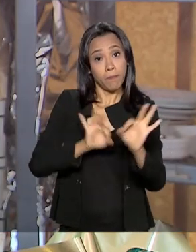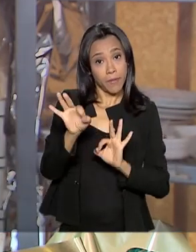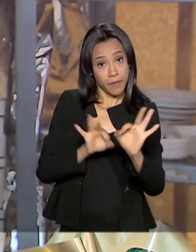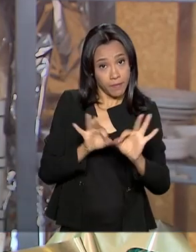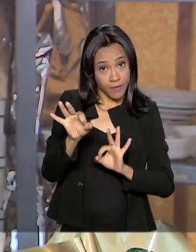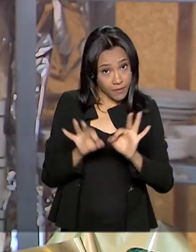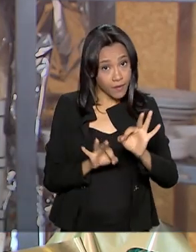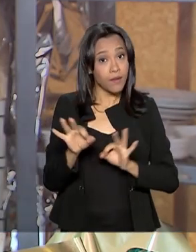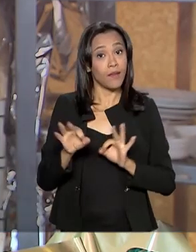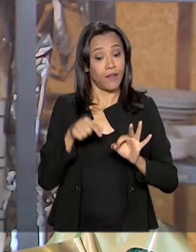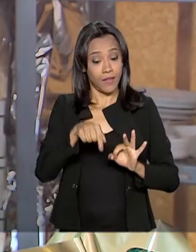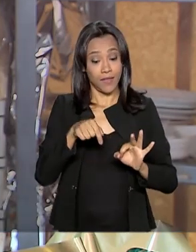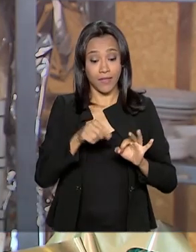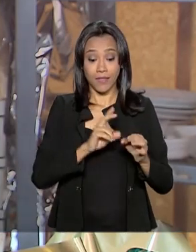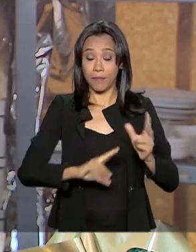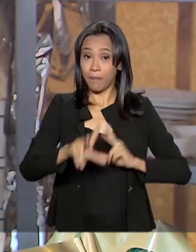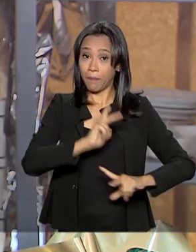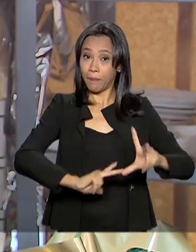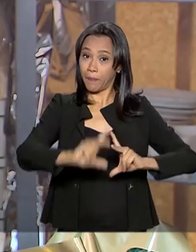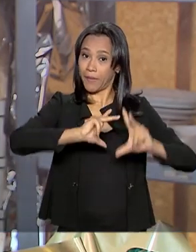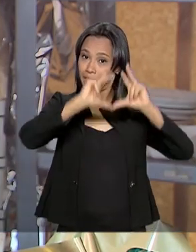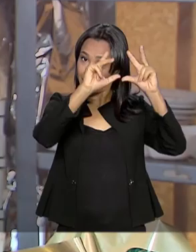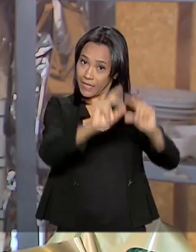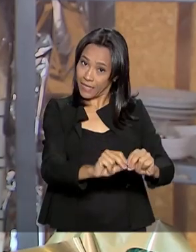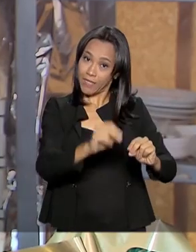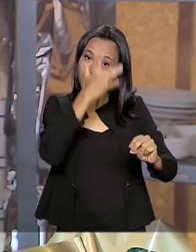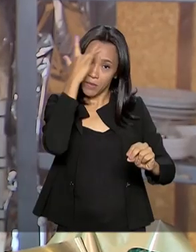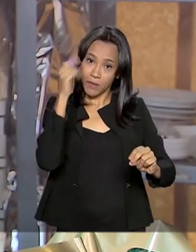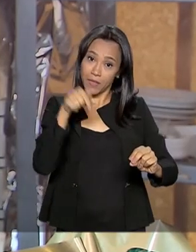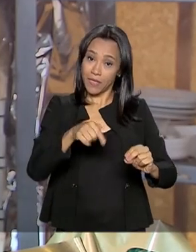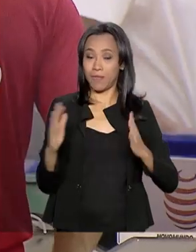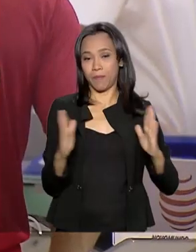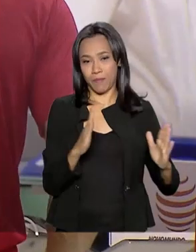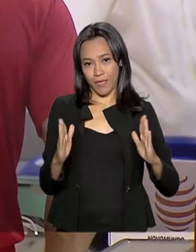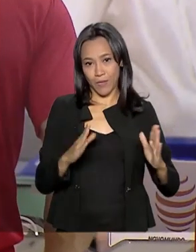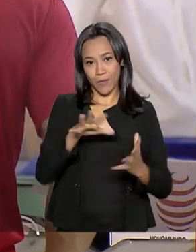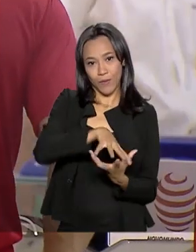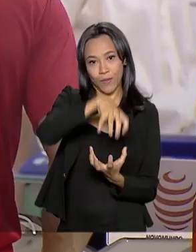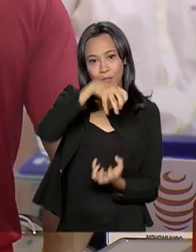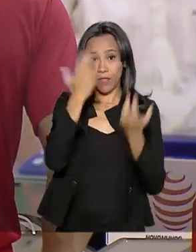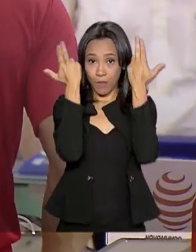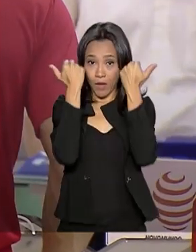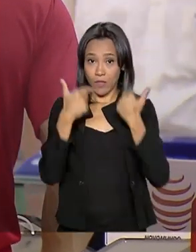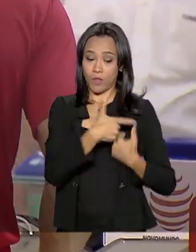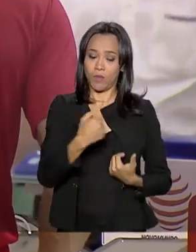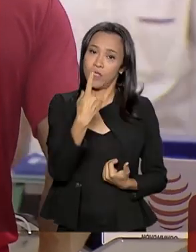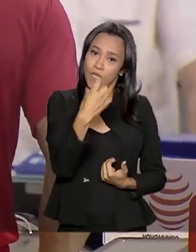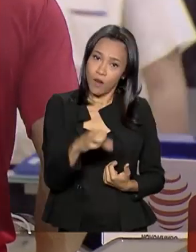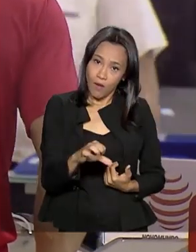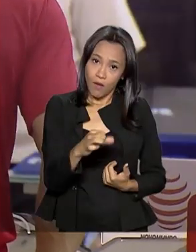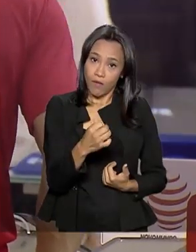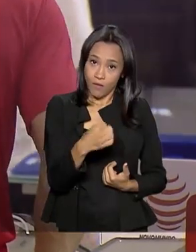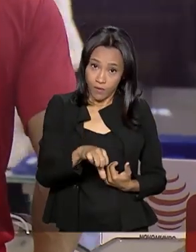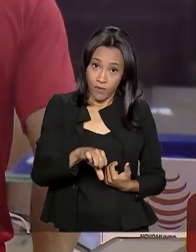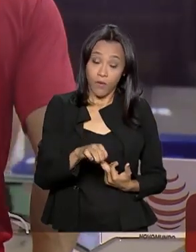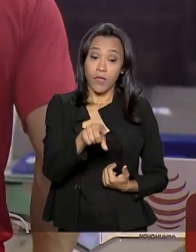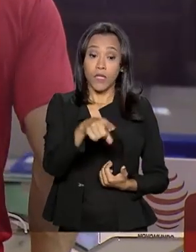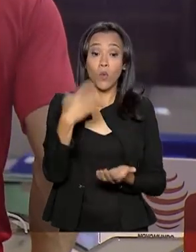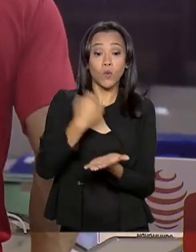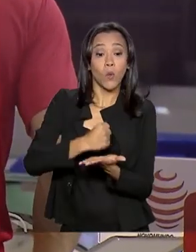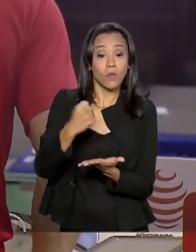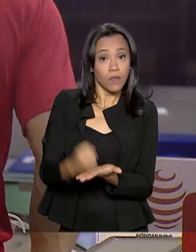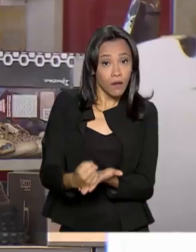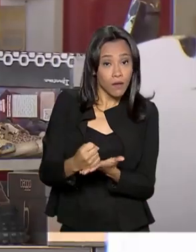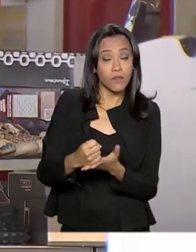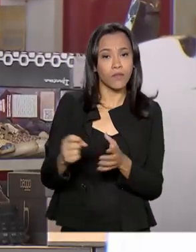né esse presente para as pessoas nesta páscoa de 2019 com a nova lei trabalhista em vigor os contratos temporários